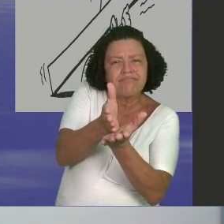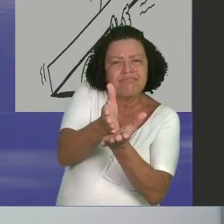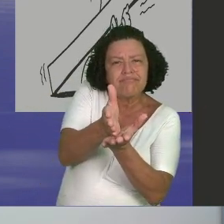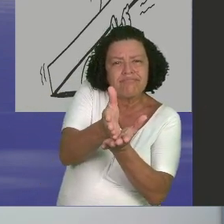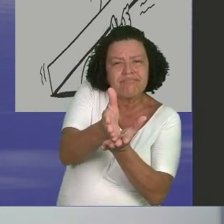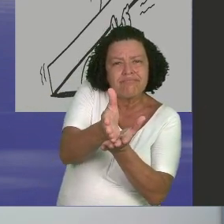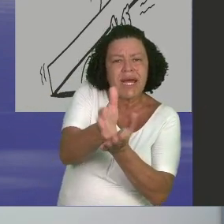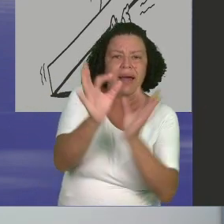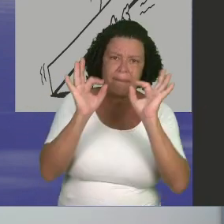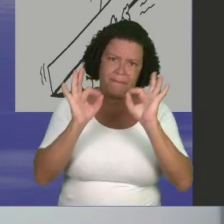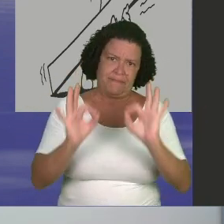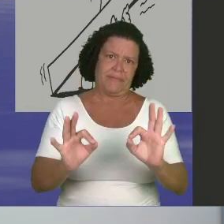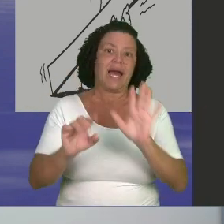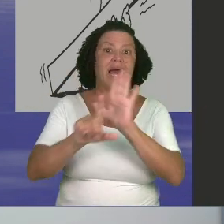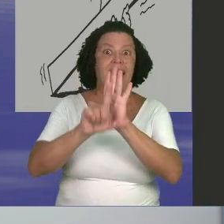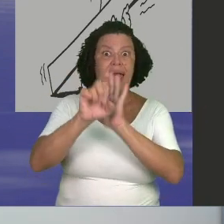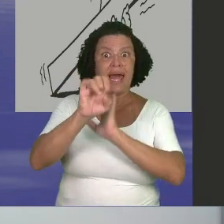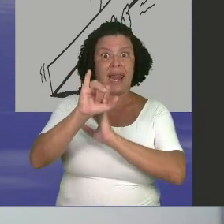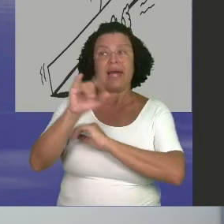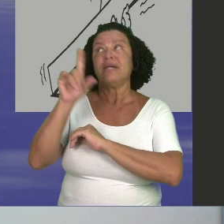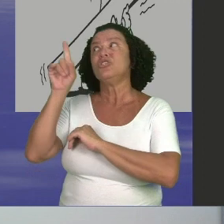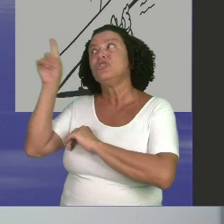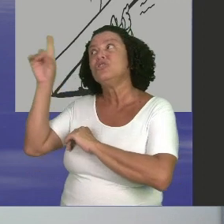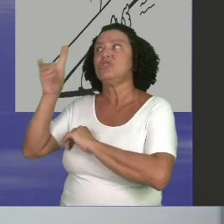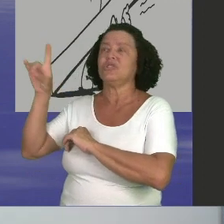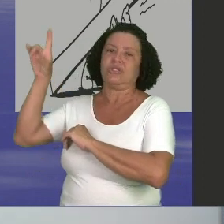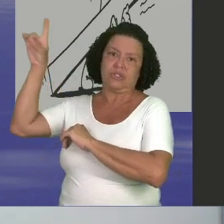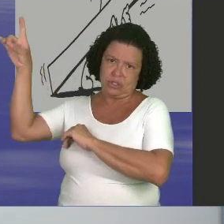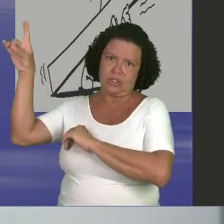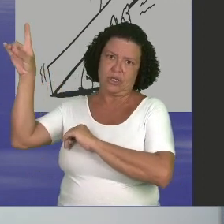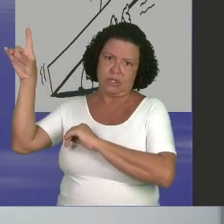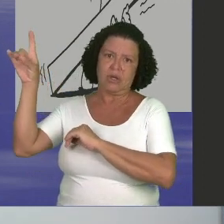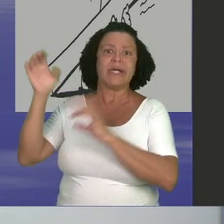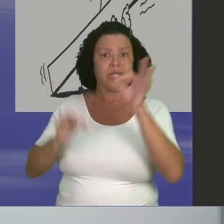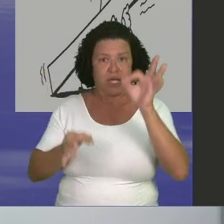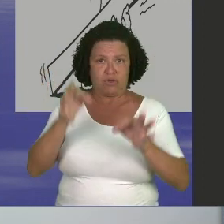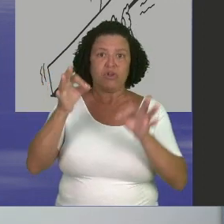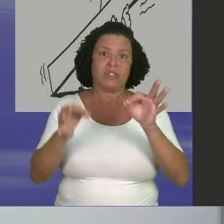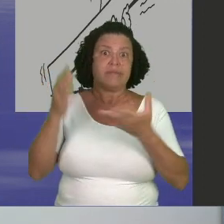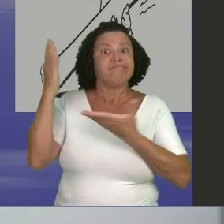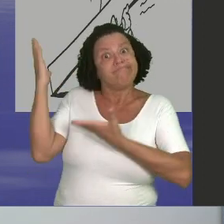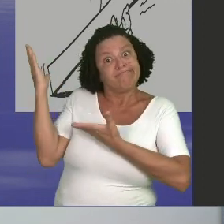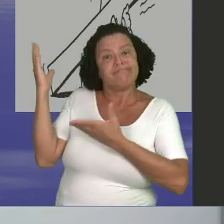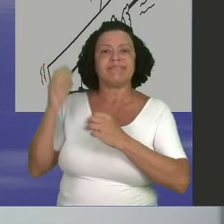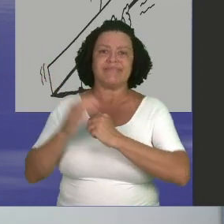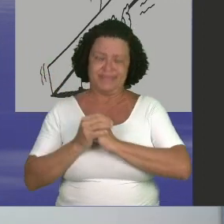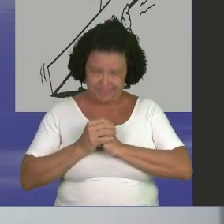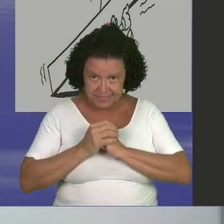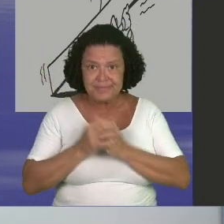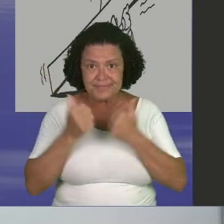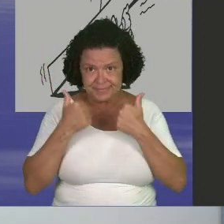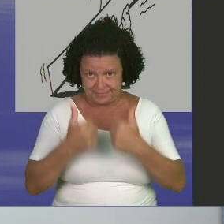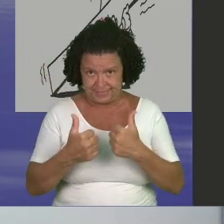com as leis de Deus, com a justiça divina. Ok?